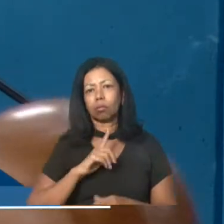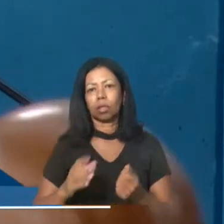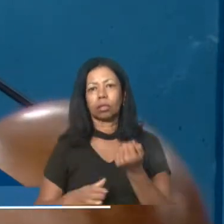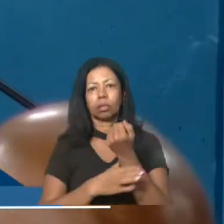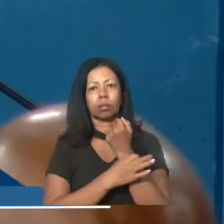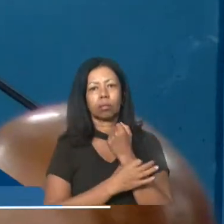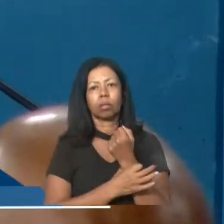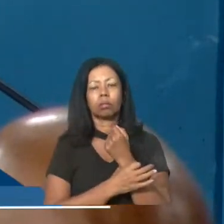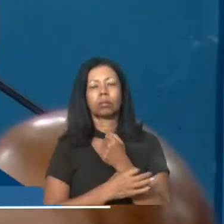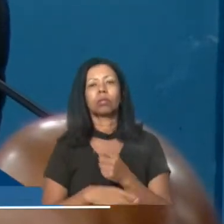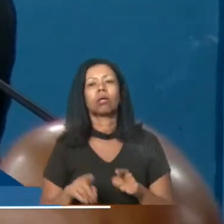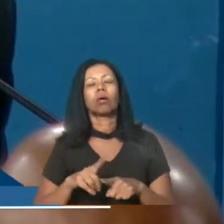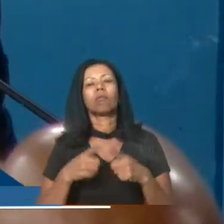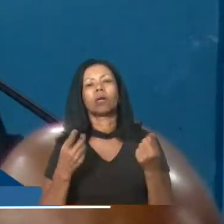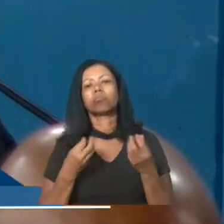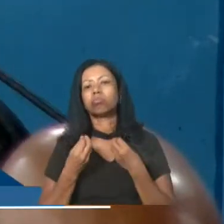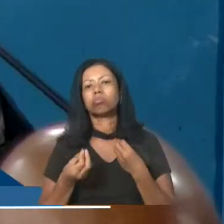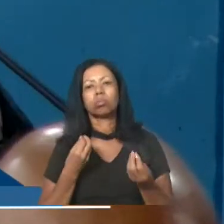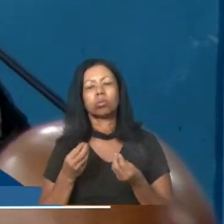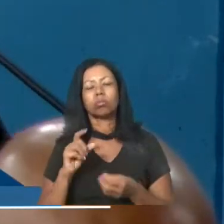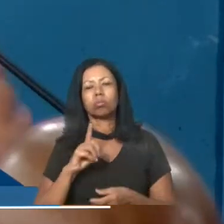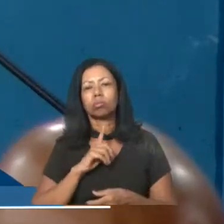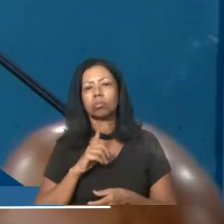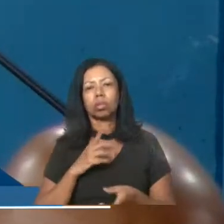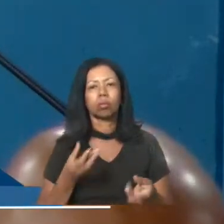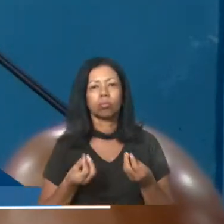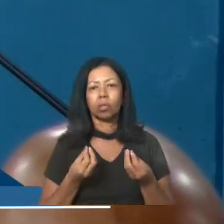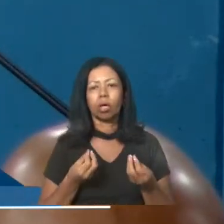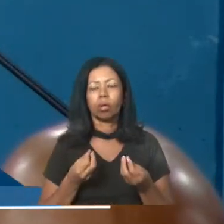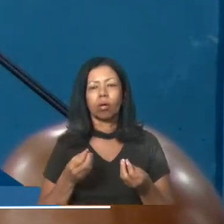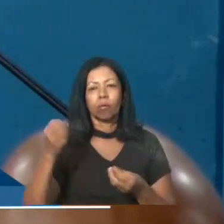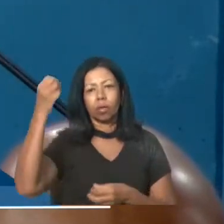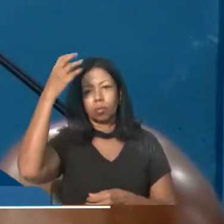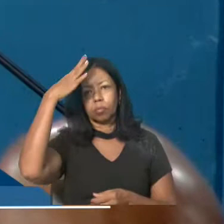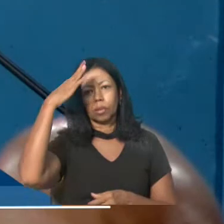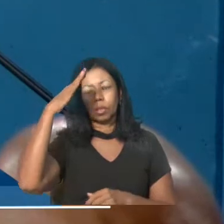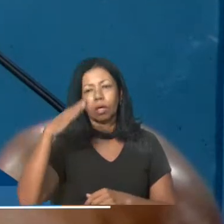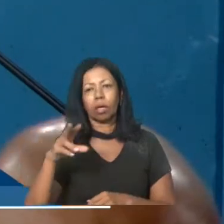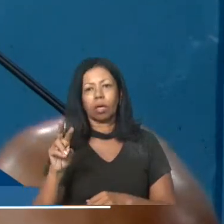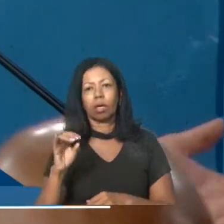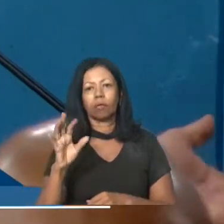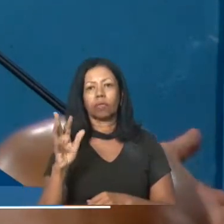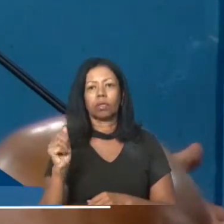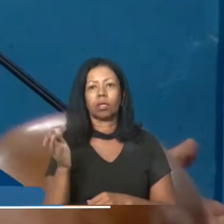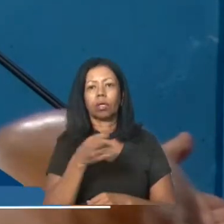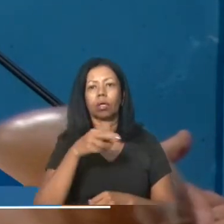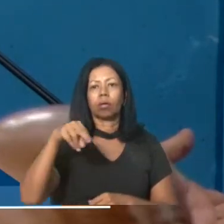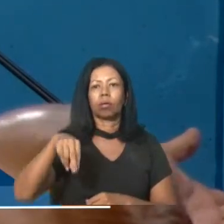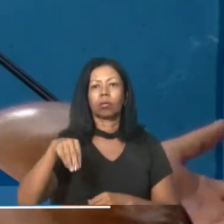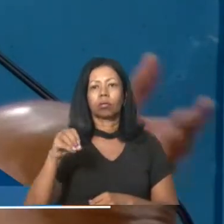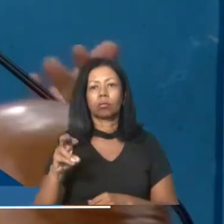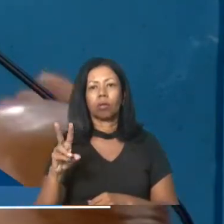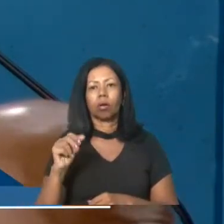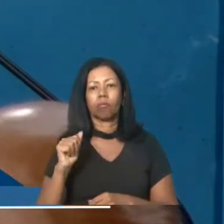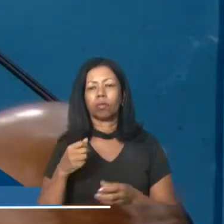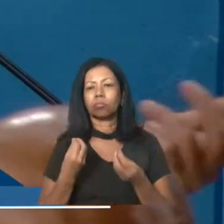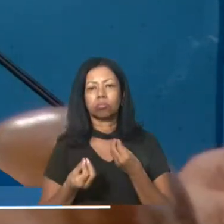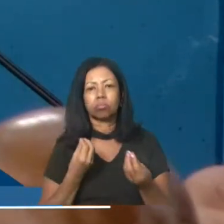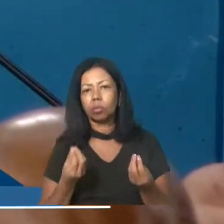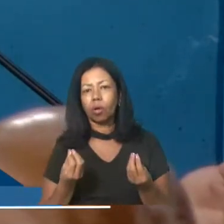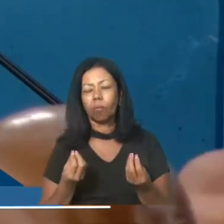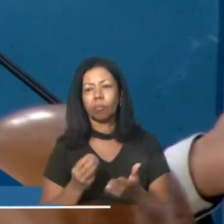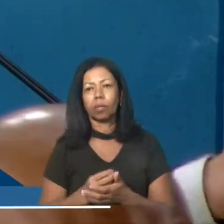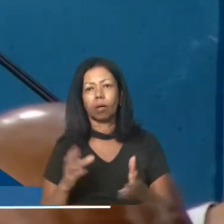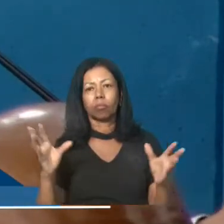fala, pô, investimento, vamos começar a iluminar a Vila Nova. Ele não chegou na rua 6, a rua que ele começou já está apagando. Ou apagada,